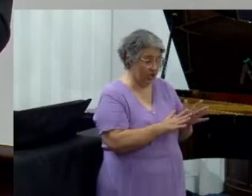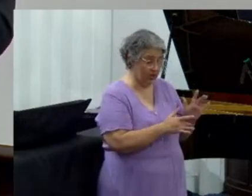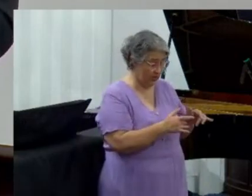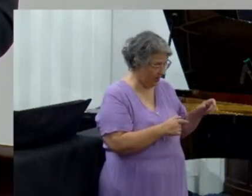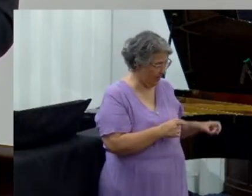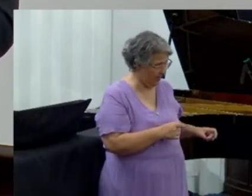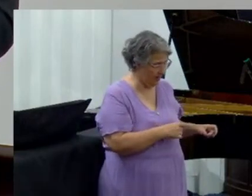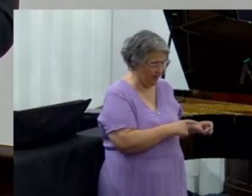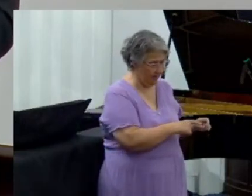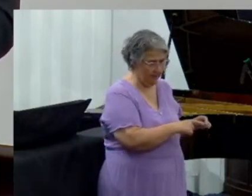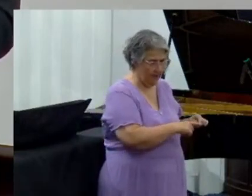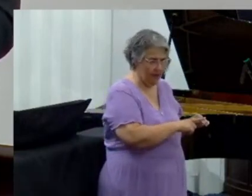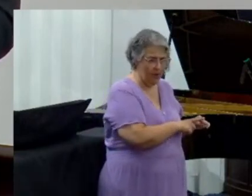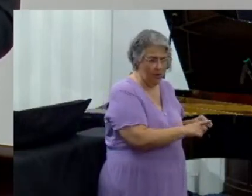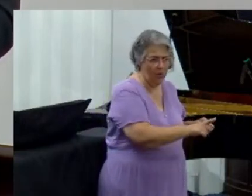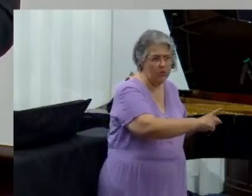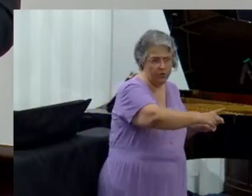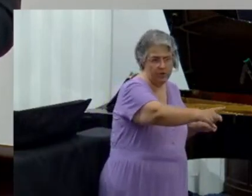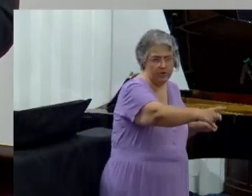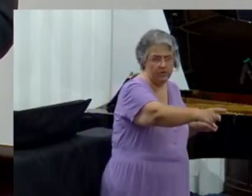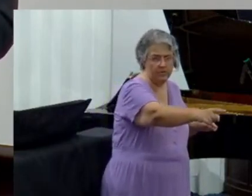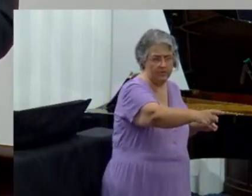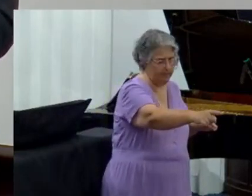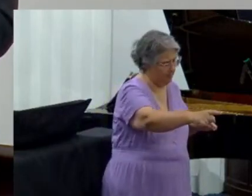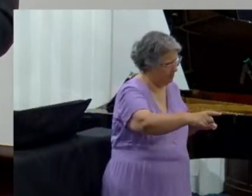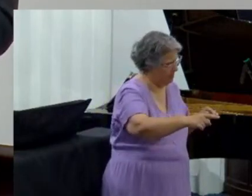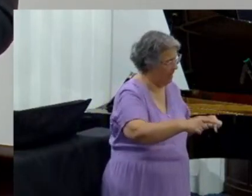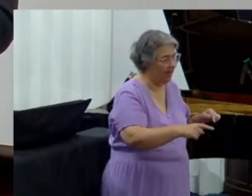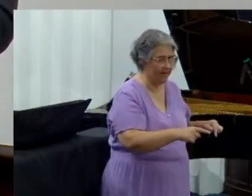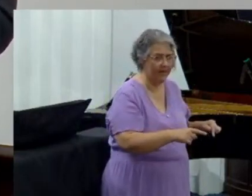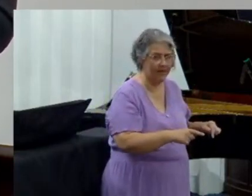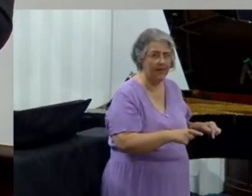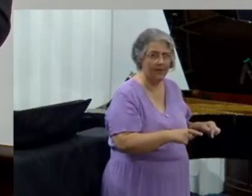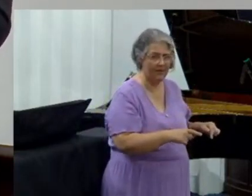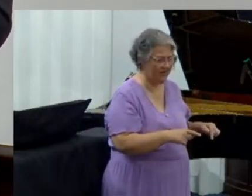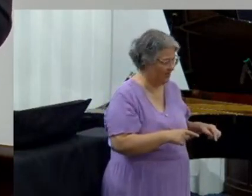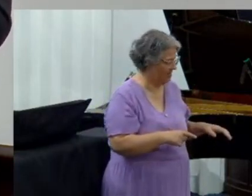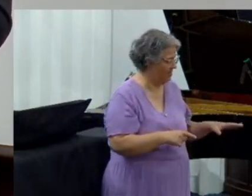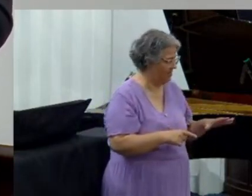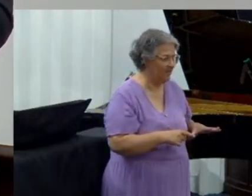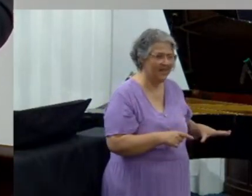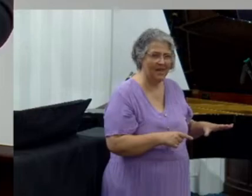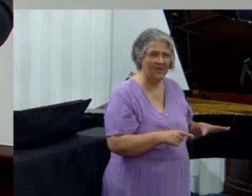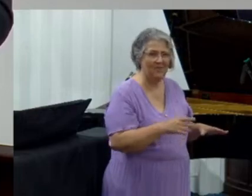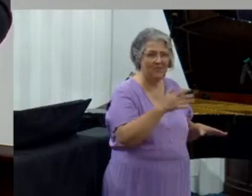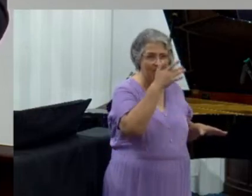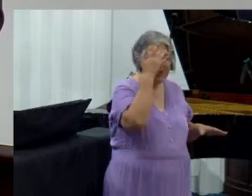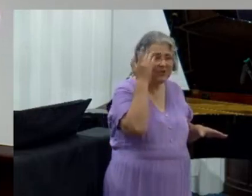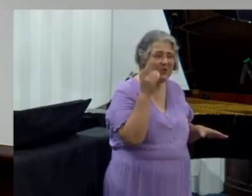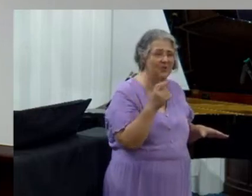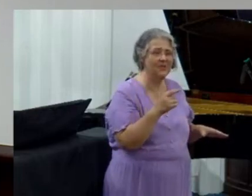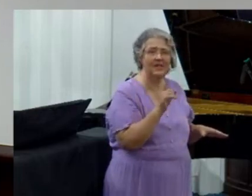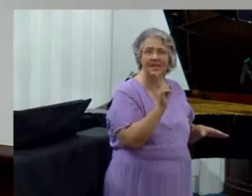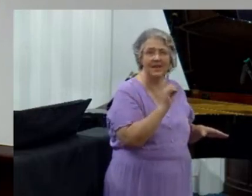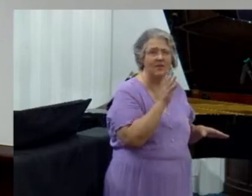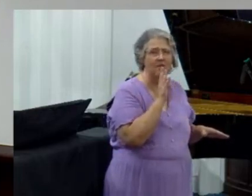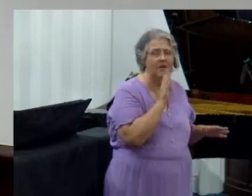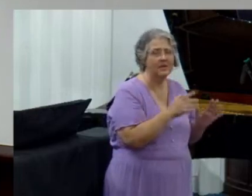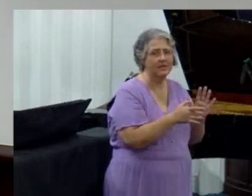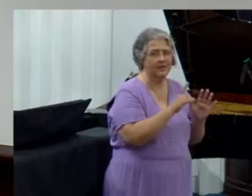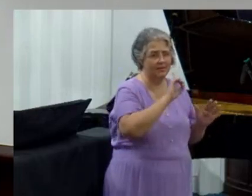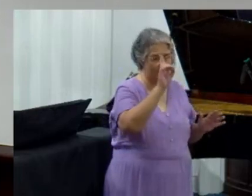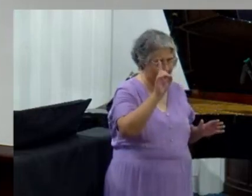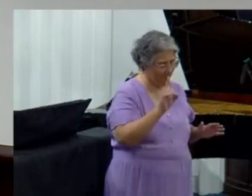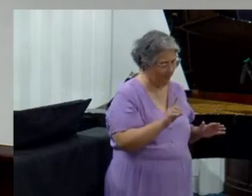neste 5º espaço era para estarem os gentios. É para aqueles que se converteram um dia a Deus,